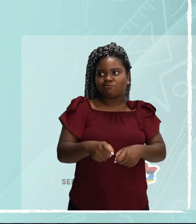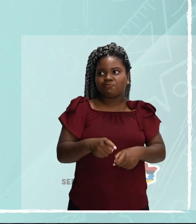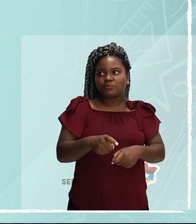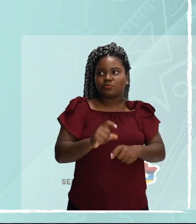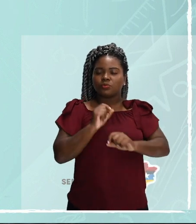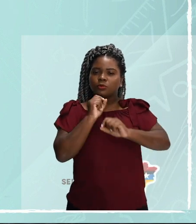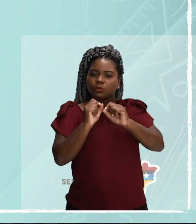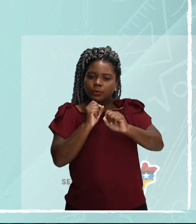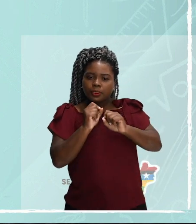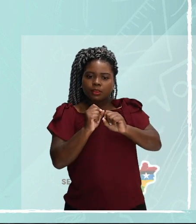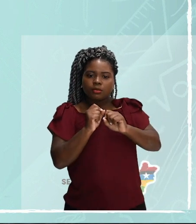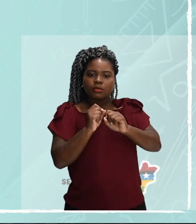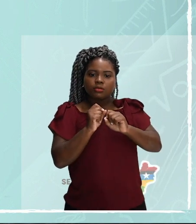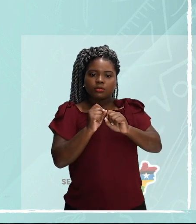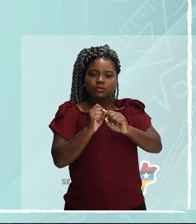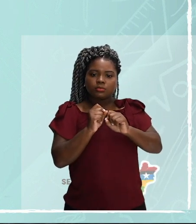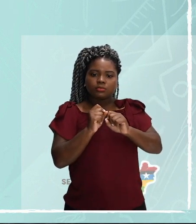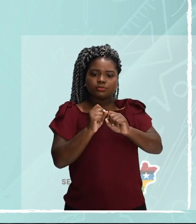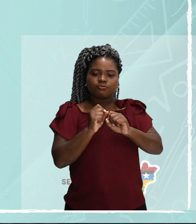há diversas